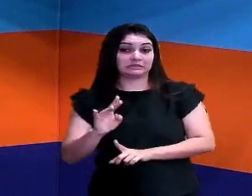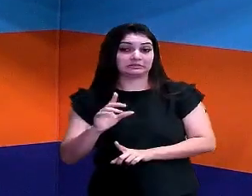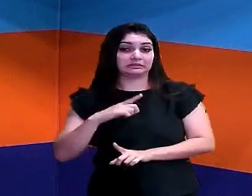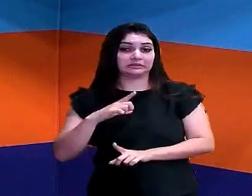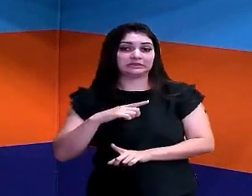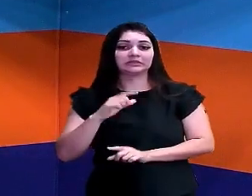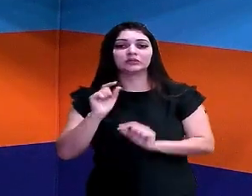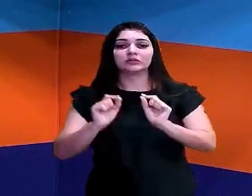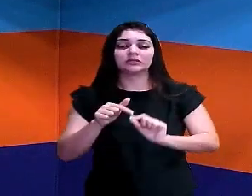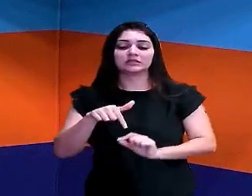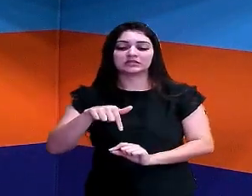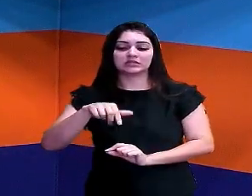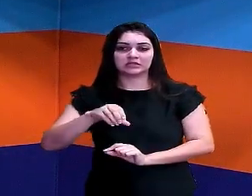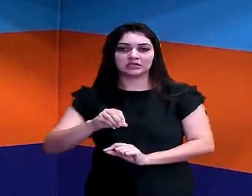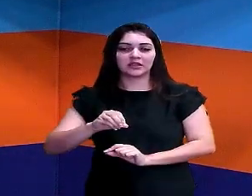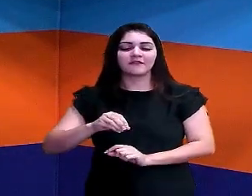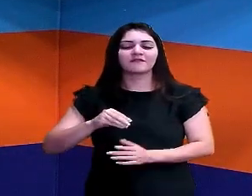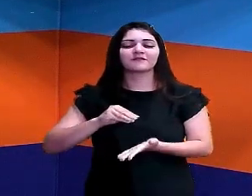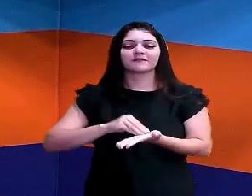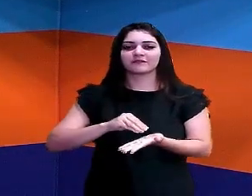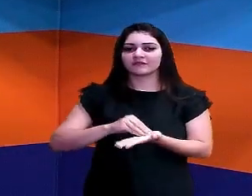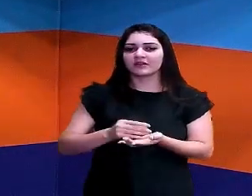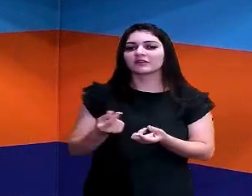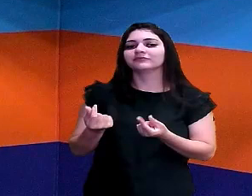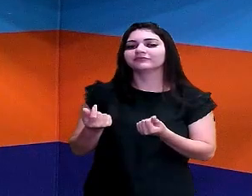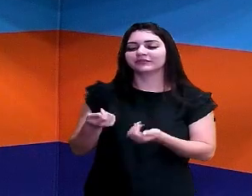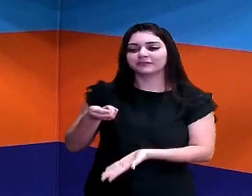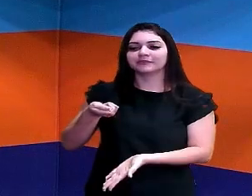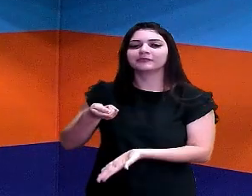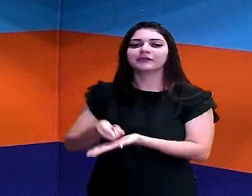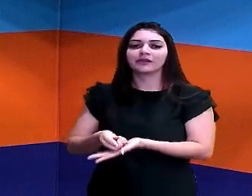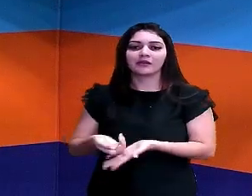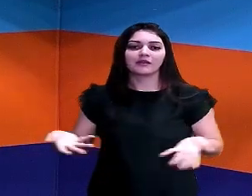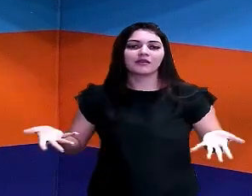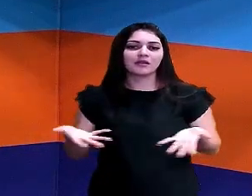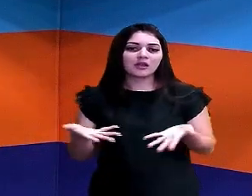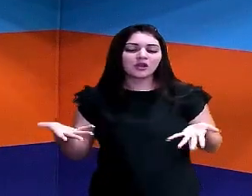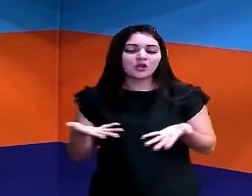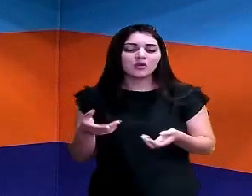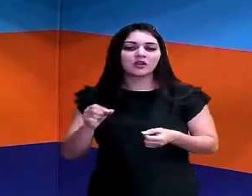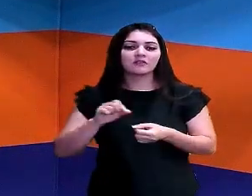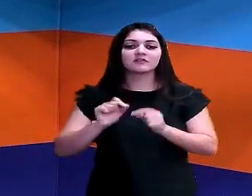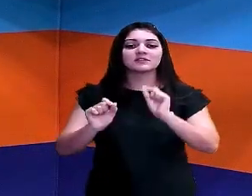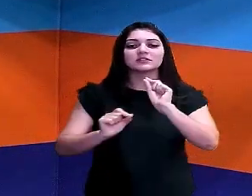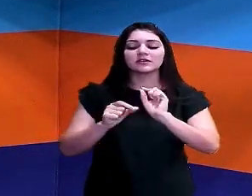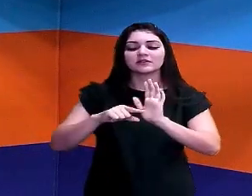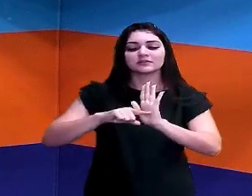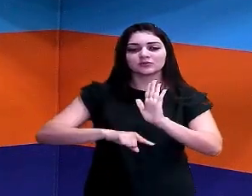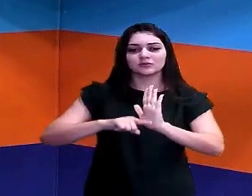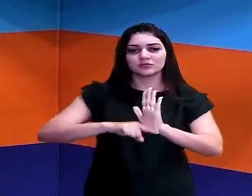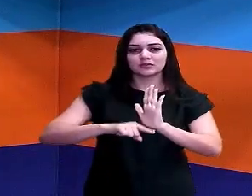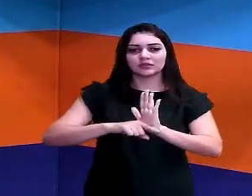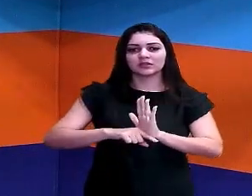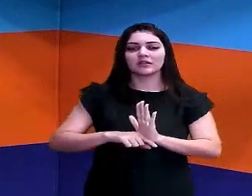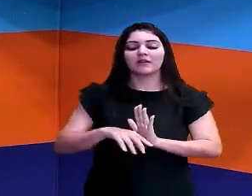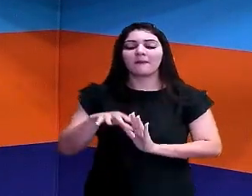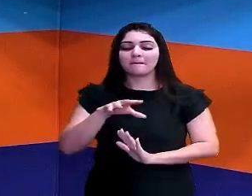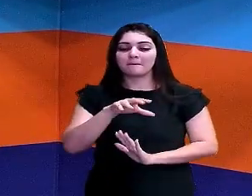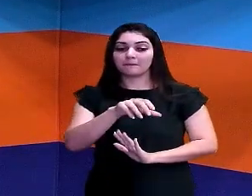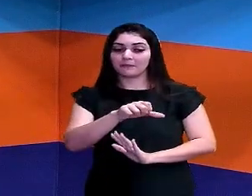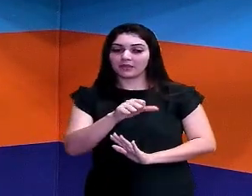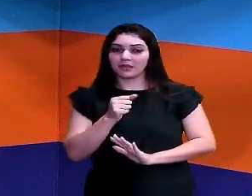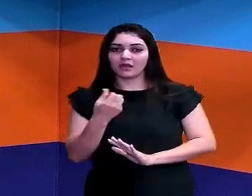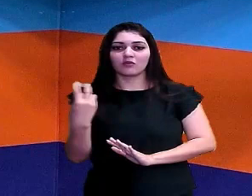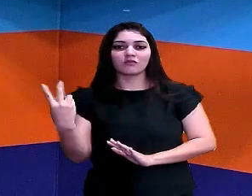né? Então, está faltando dinheiro aí para ele pagar. Agora, a gente vai fazer a subtração, que é pegar o valor que ele